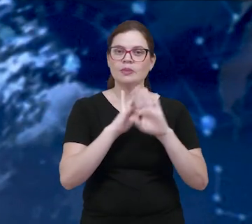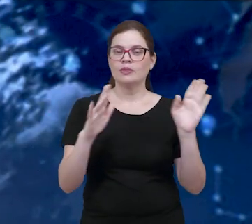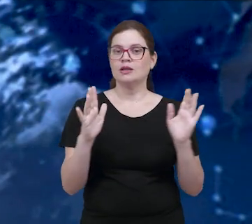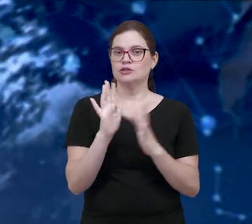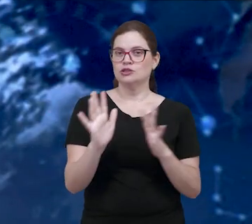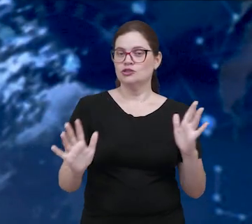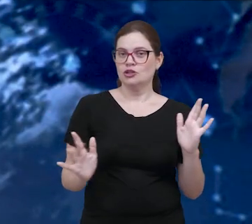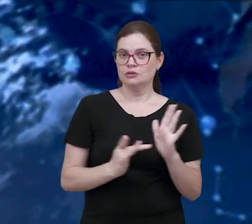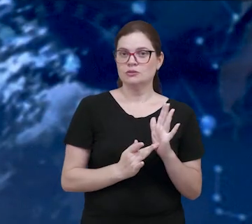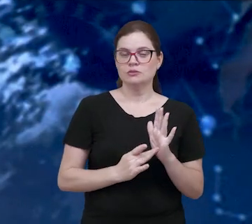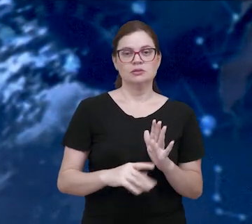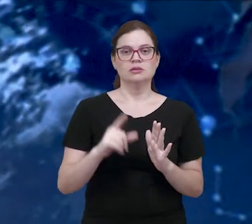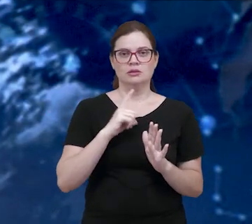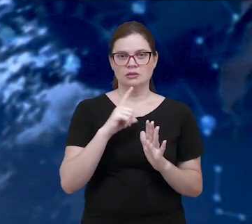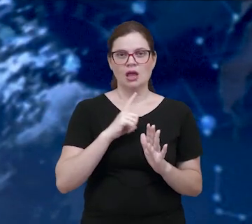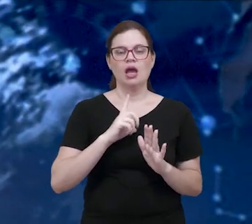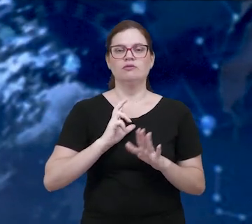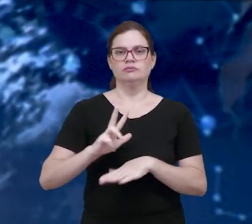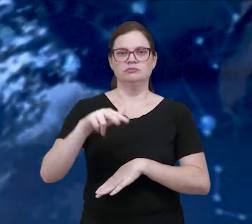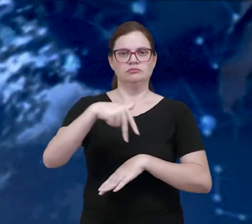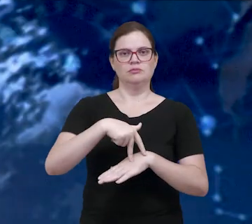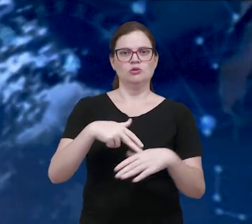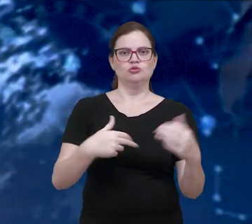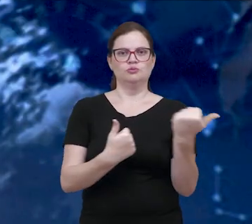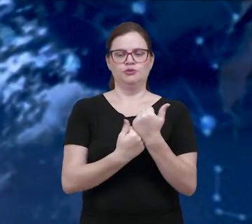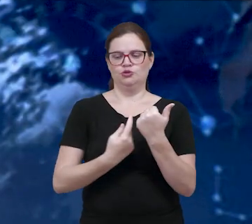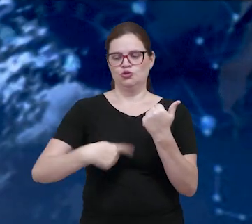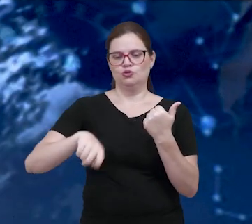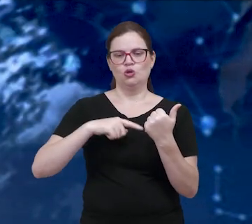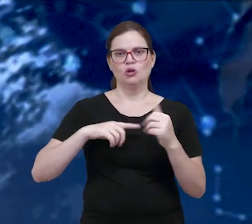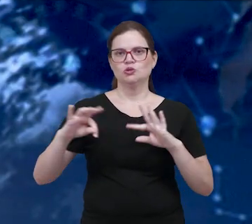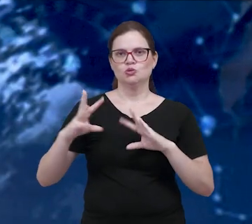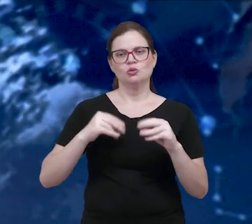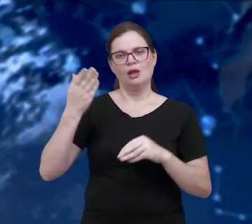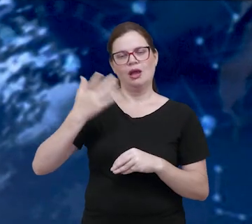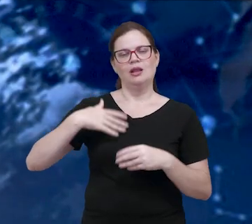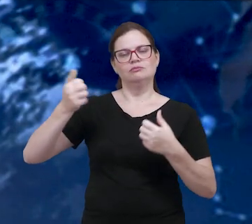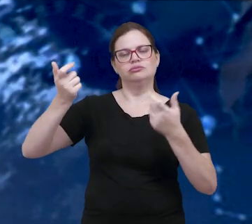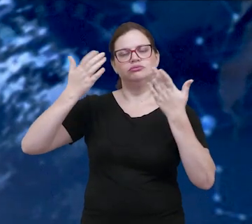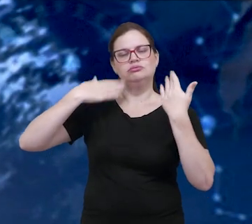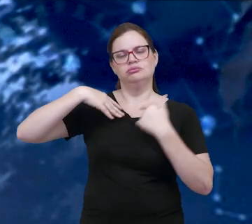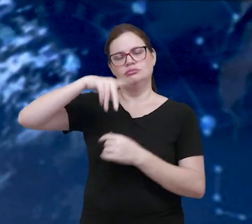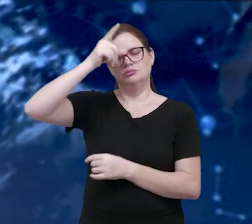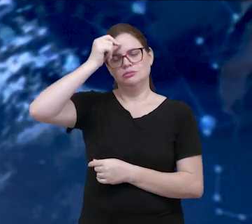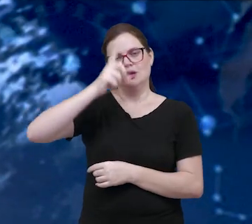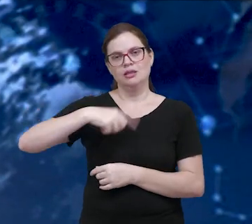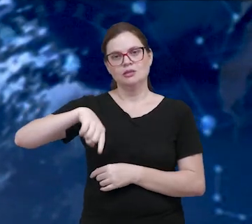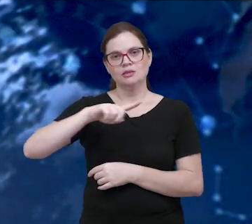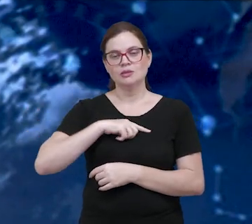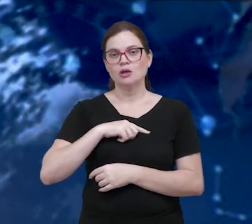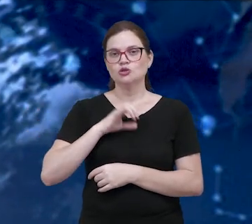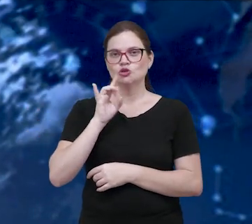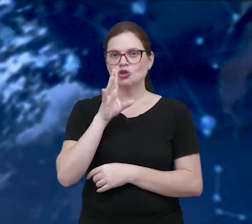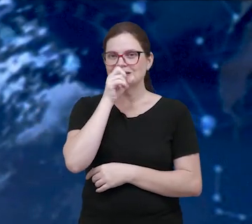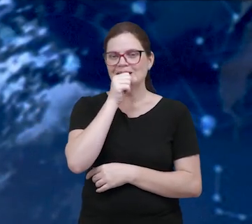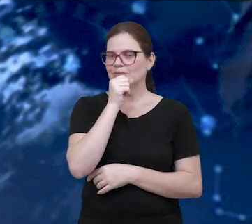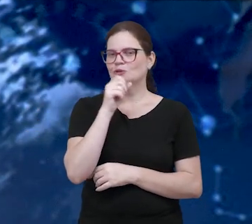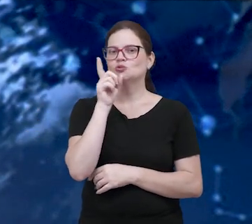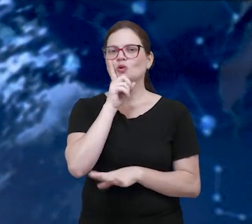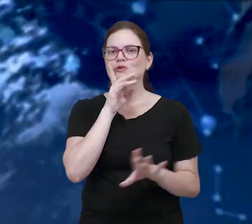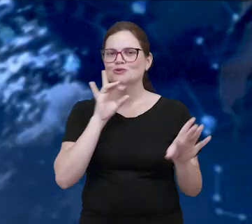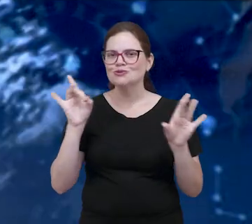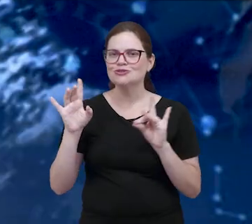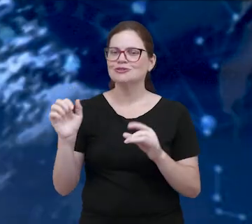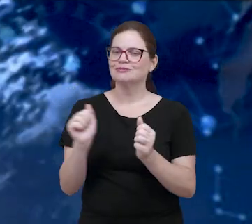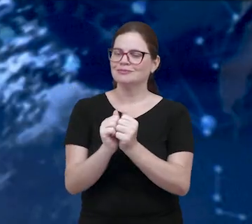assumir todas as coisas, ele passou a ser nosso sábado, nosso descanso. Não só sábado, mas todo dia Jesus é nosso descanso. Quem